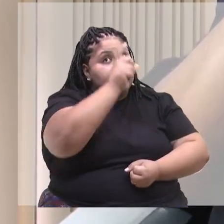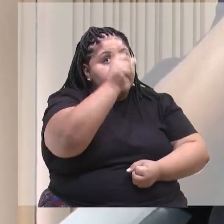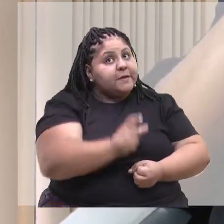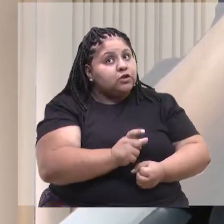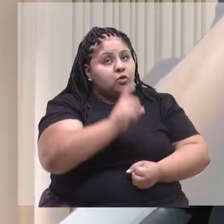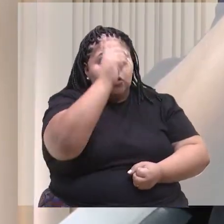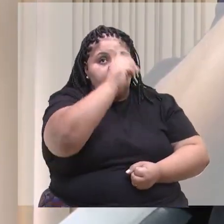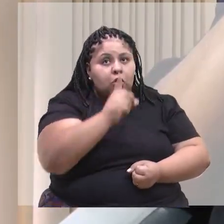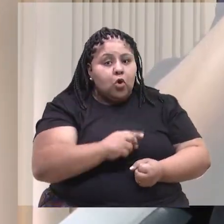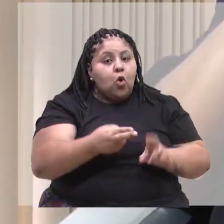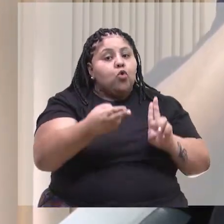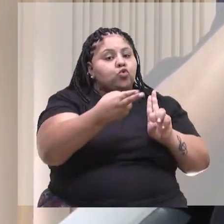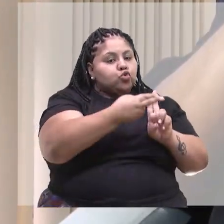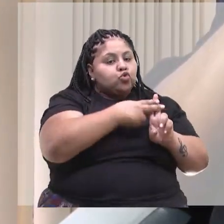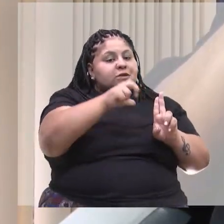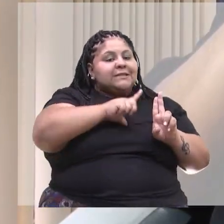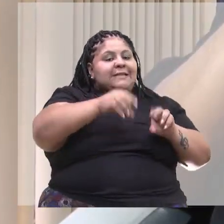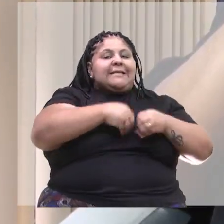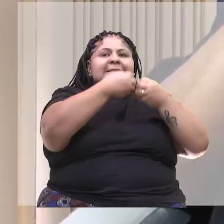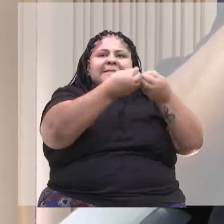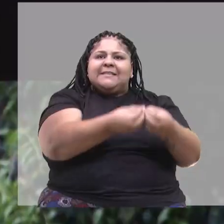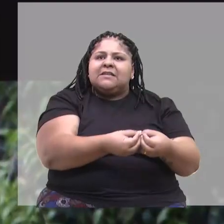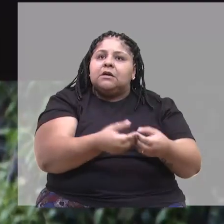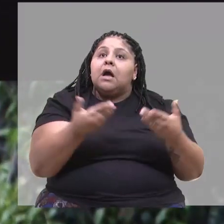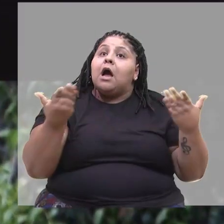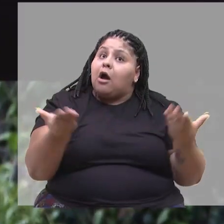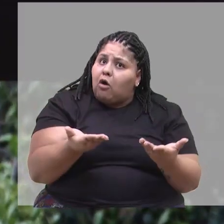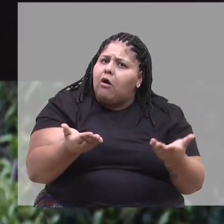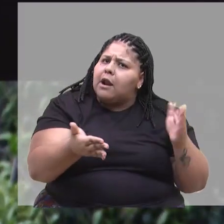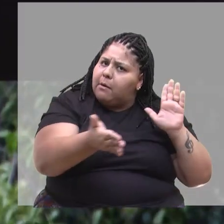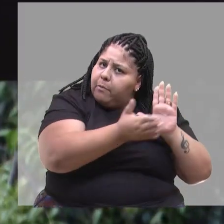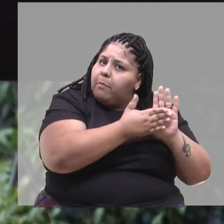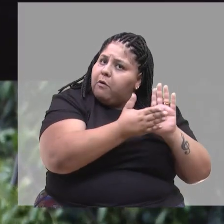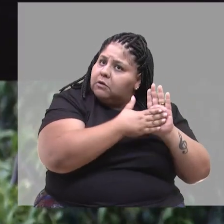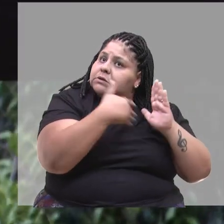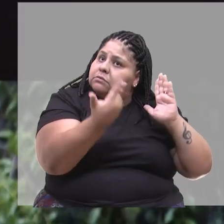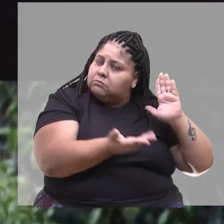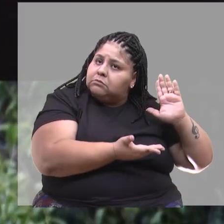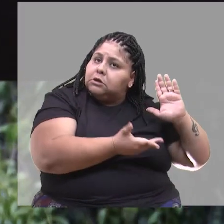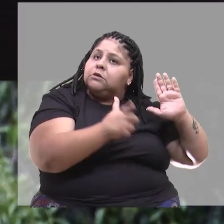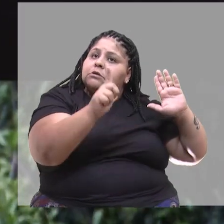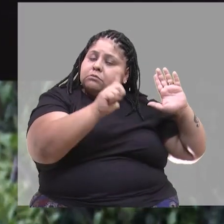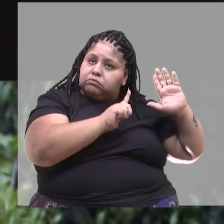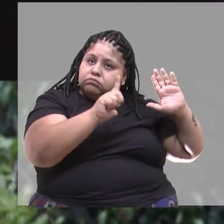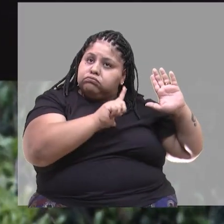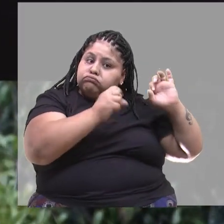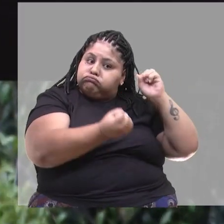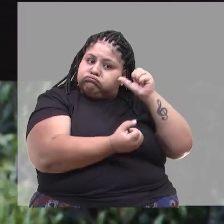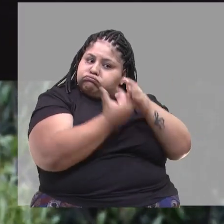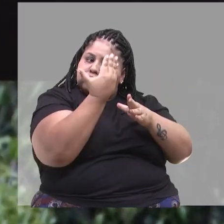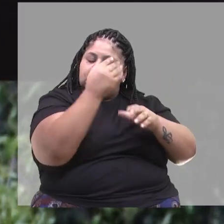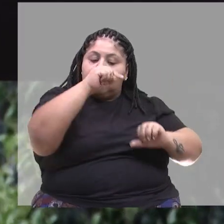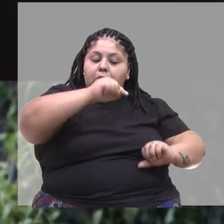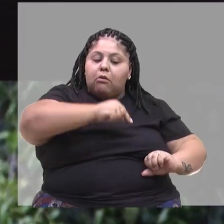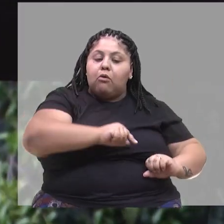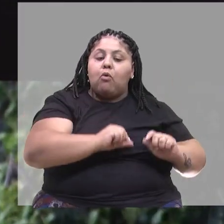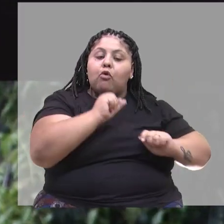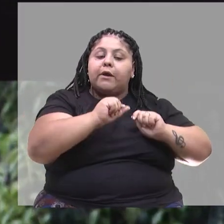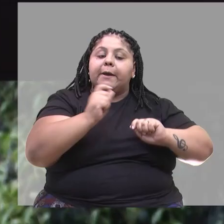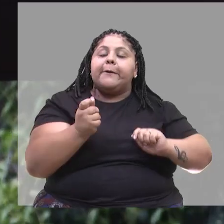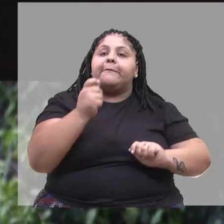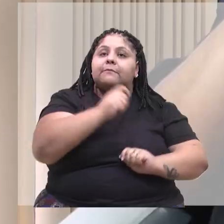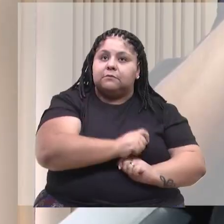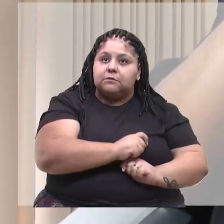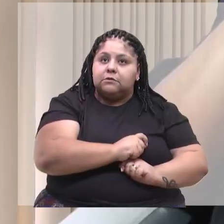com deficiência. O SUS tem que dar. Então fica a proposta aí, né, José, né, seu Reis, de tentar criar esse fundo, o